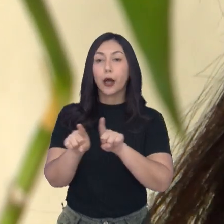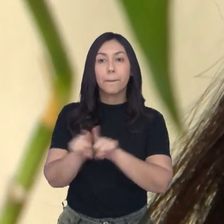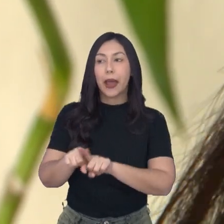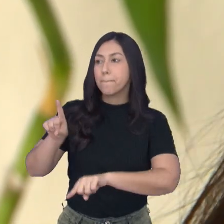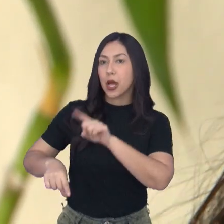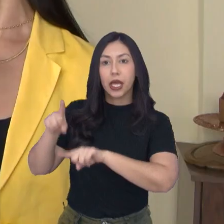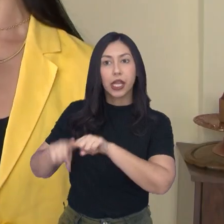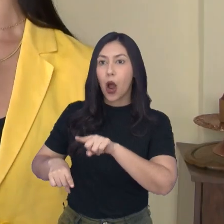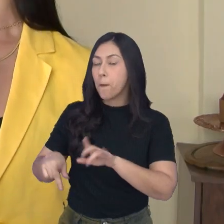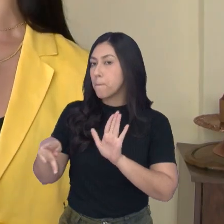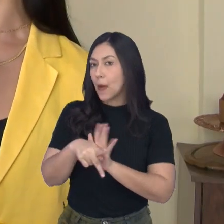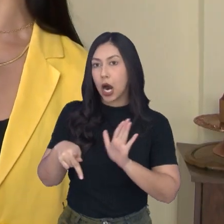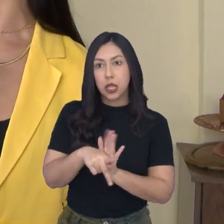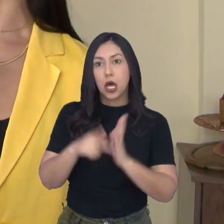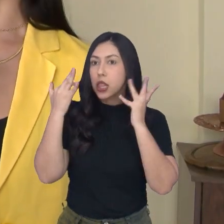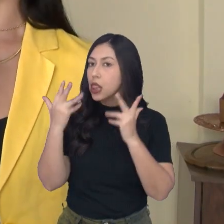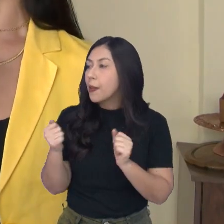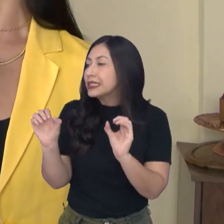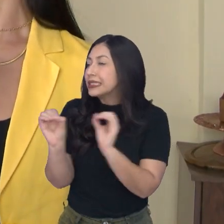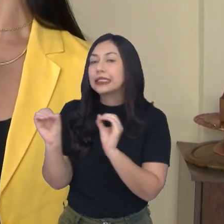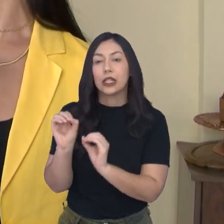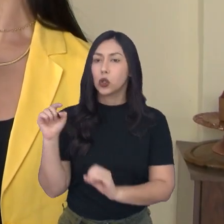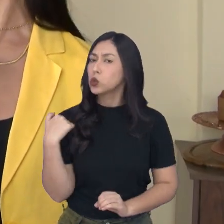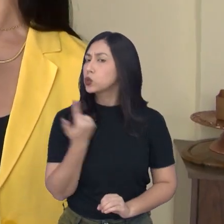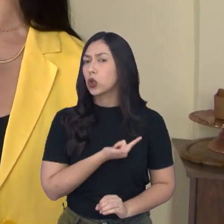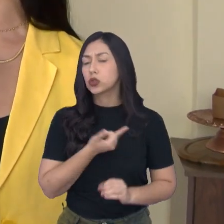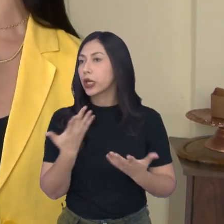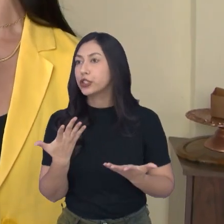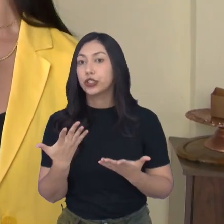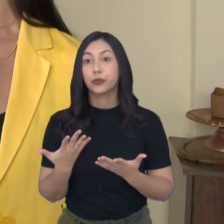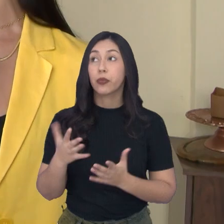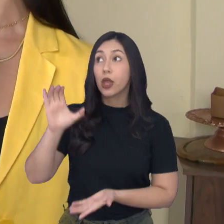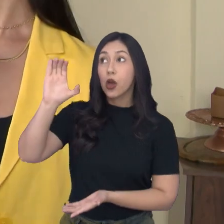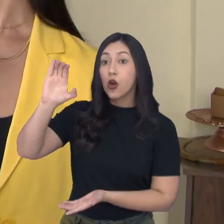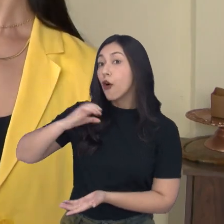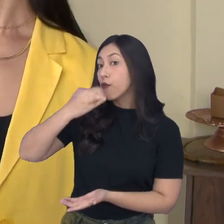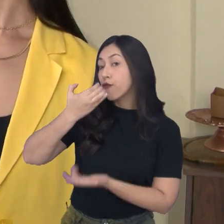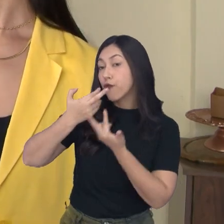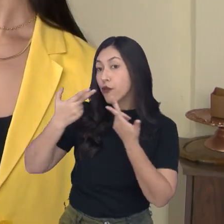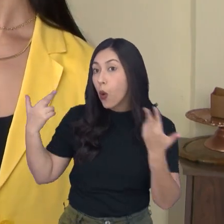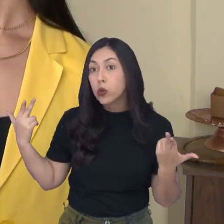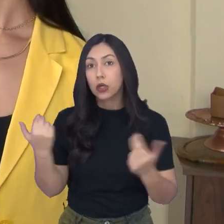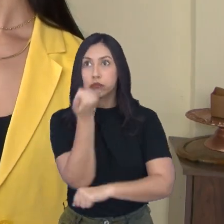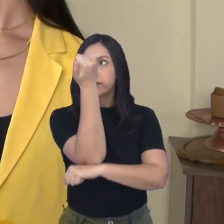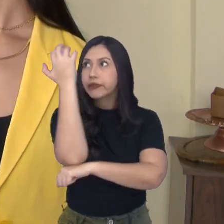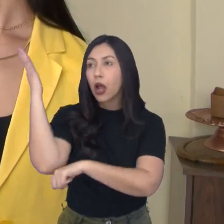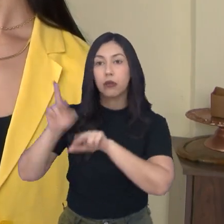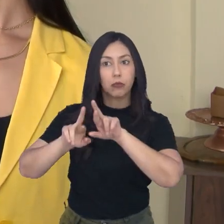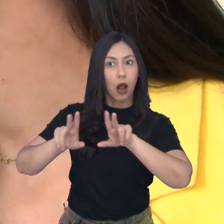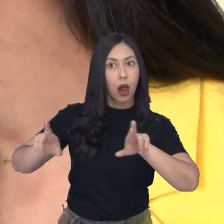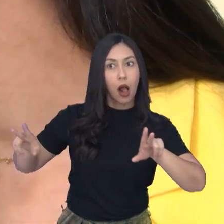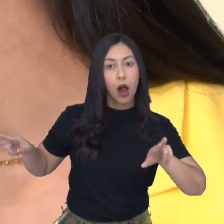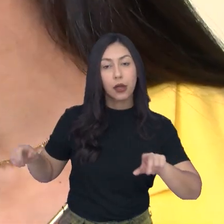Tudo vegetal, de rochas, nossos pigmentos, por exemplo, é feito de frutas, de árvores. A gente estava falando também